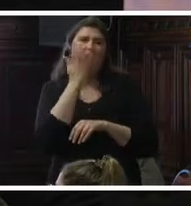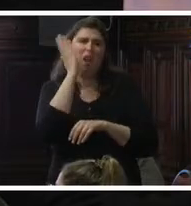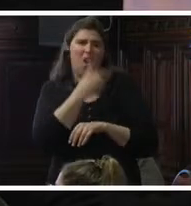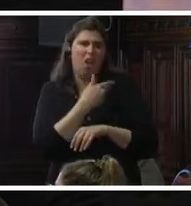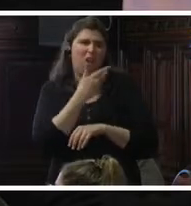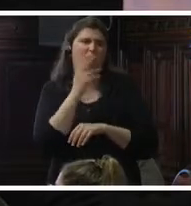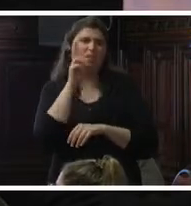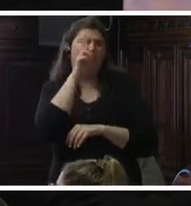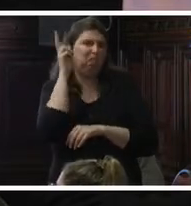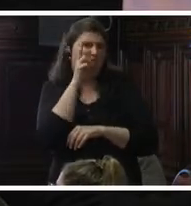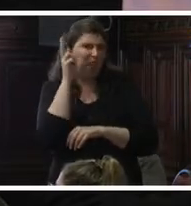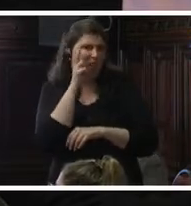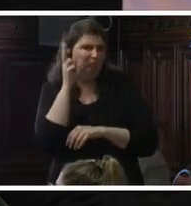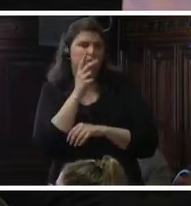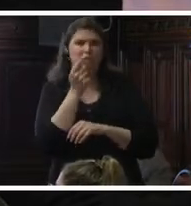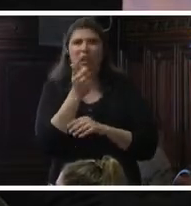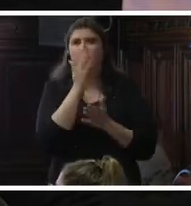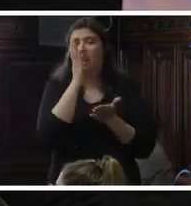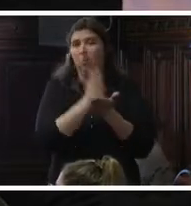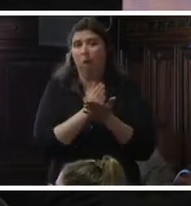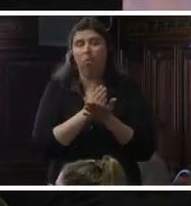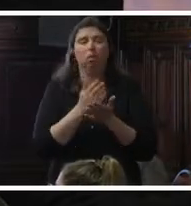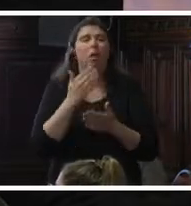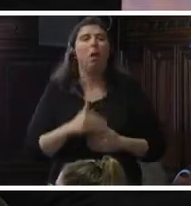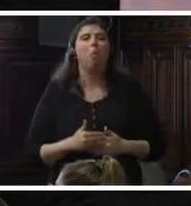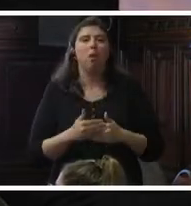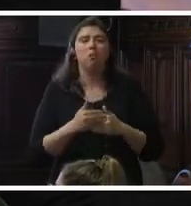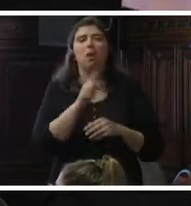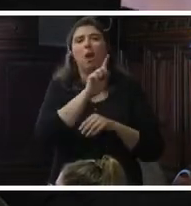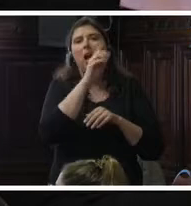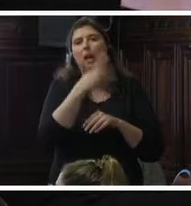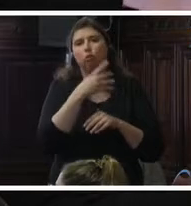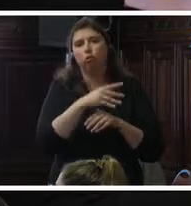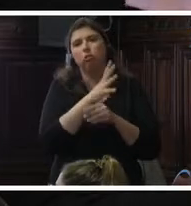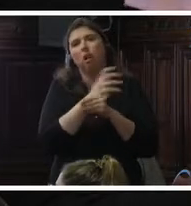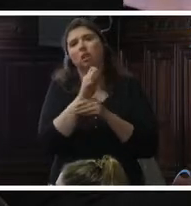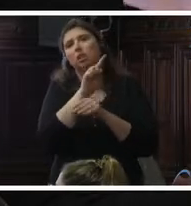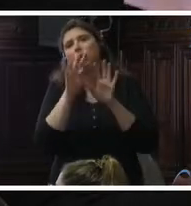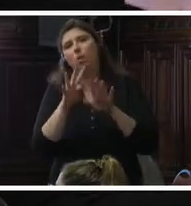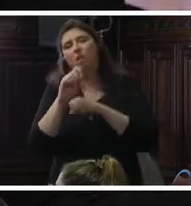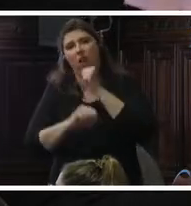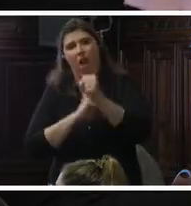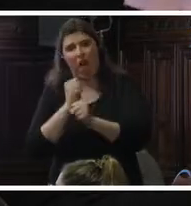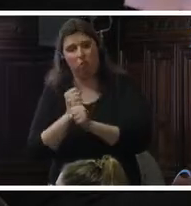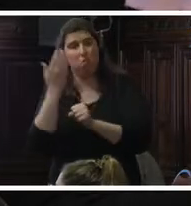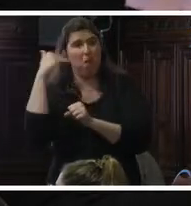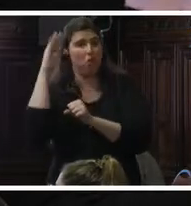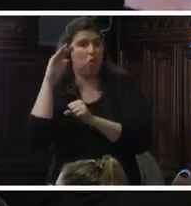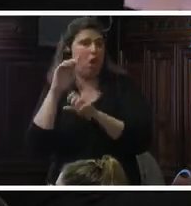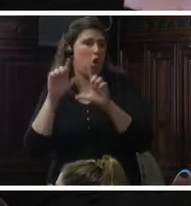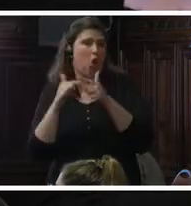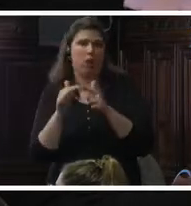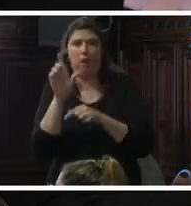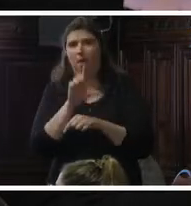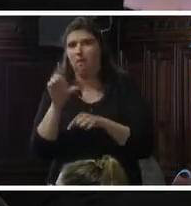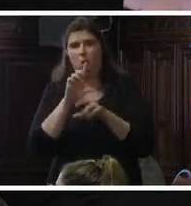grávida na adolescência, entre 14 e 19 anos. E a maioria não possuía educação básica completa ou usava qualquer método